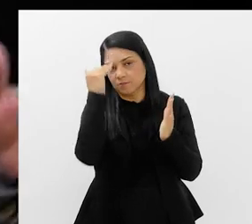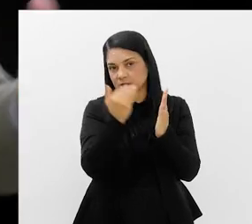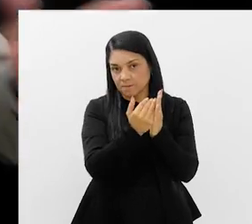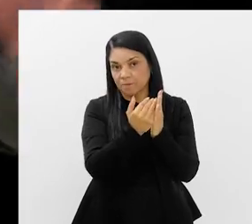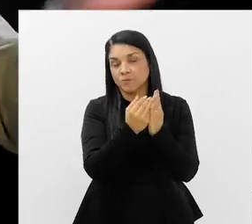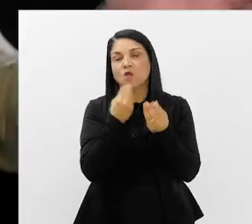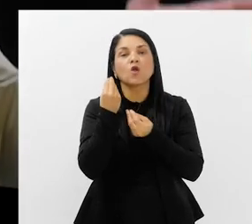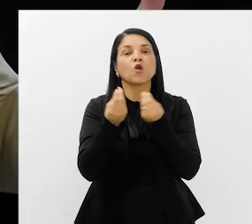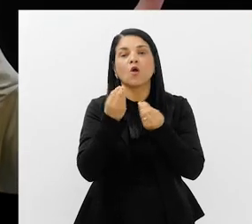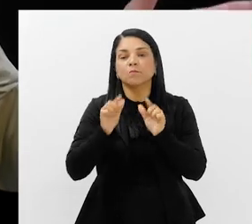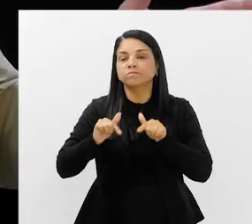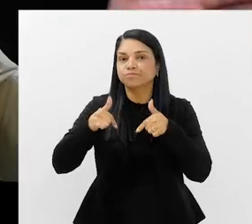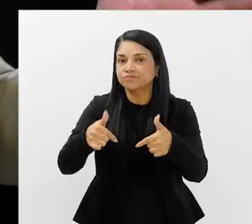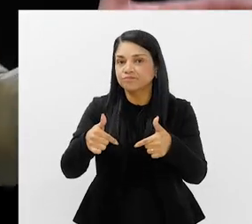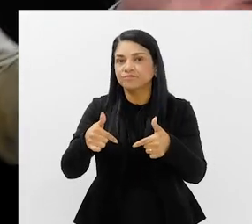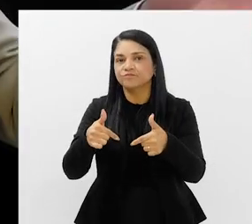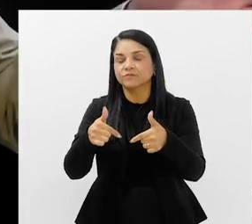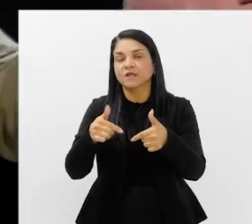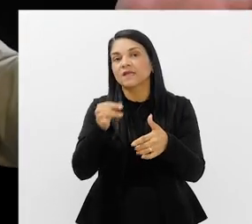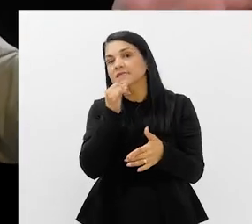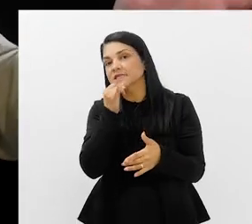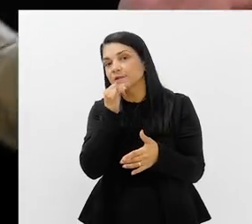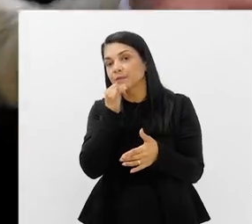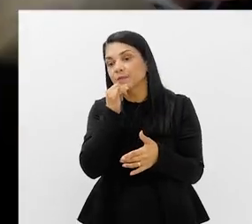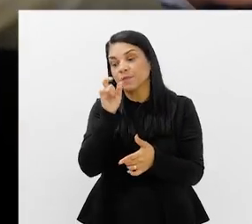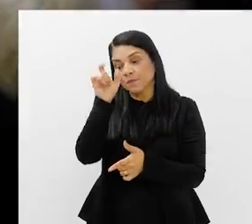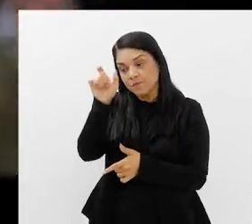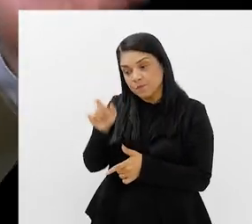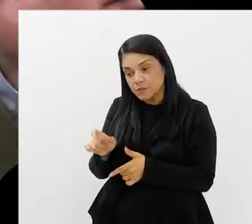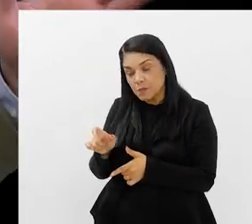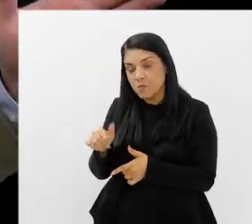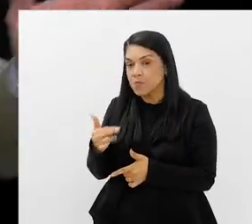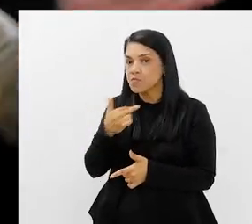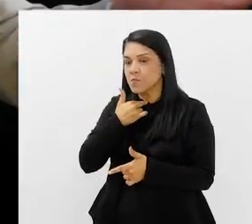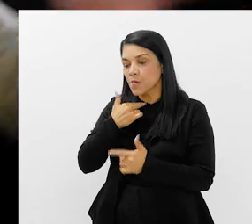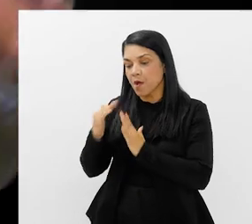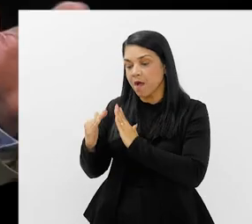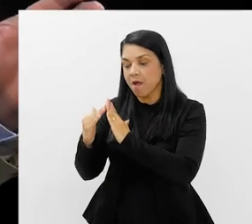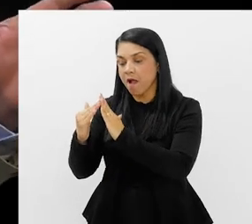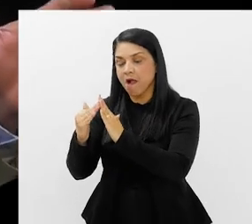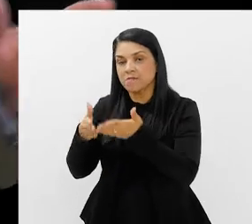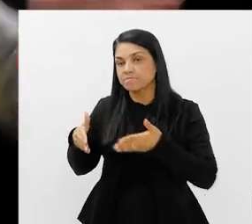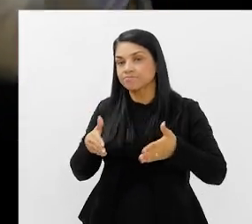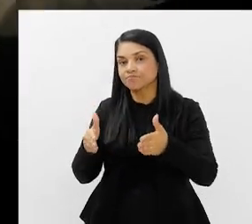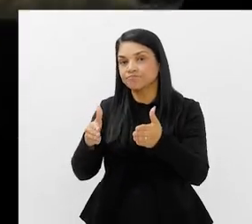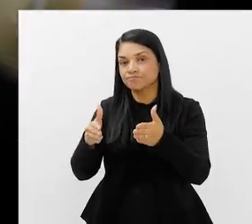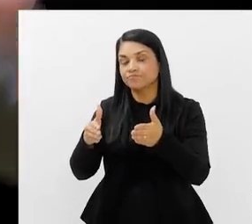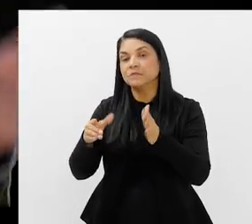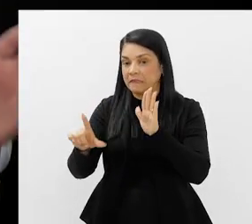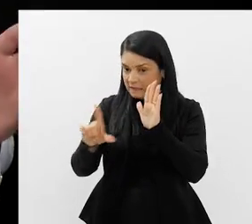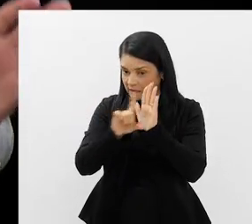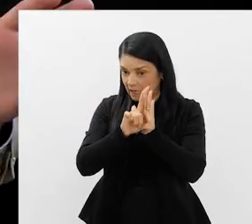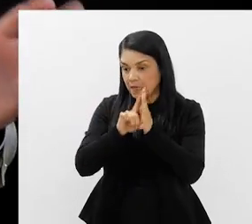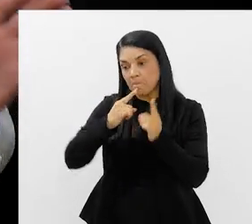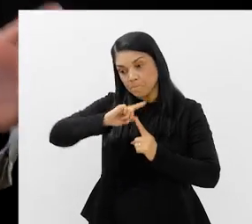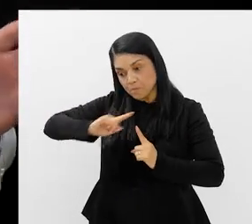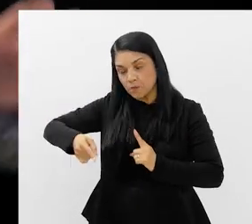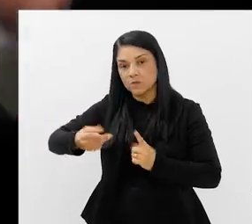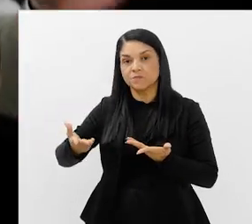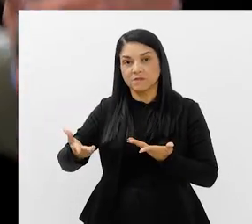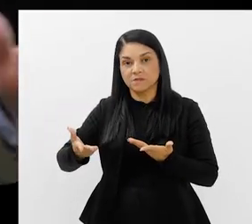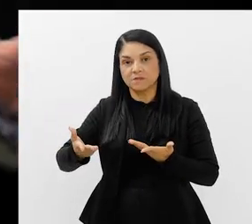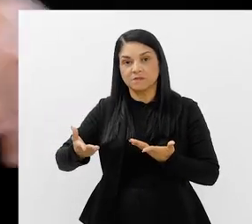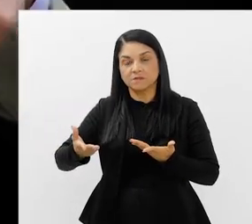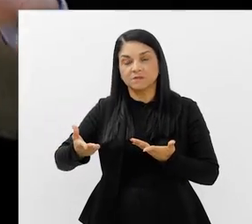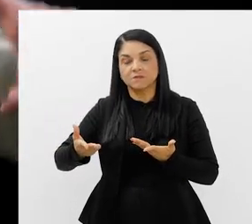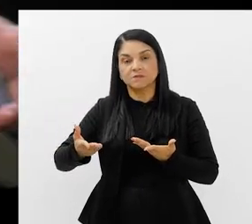Então, como a gente dá concretude? Por exemplo, não deixando o sujeito construir na margem de rio. Tem lei que proíbe lá a construção na margem de rio.